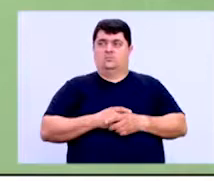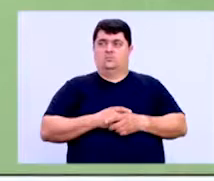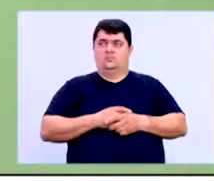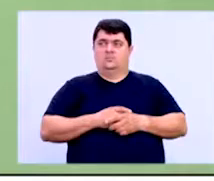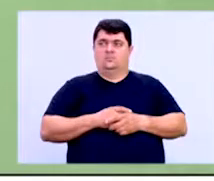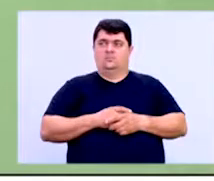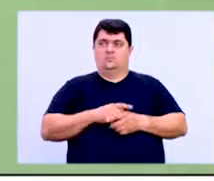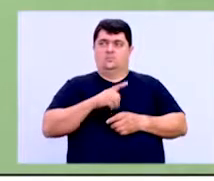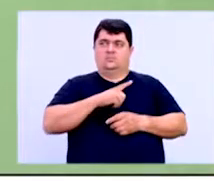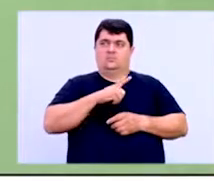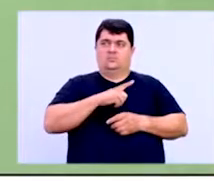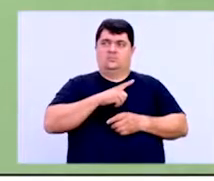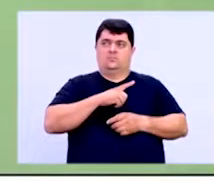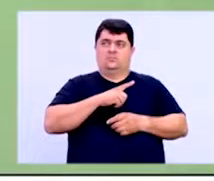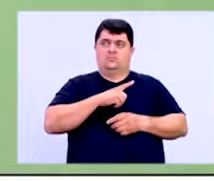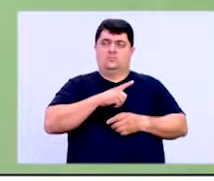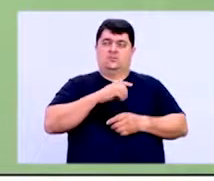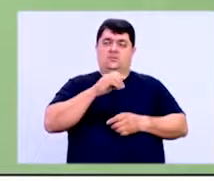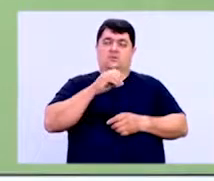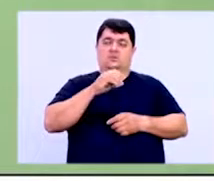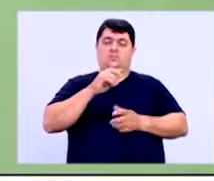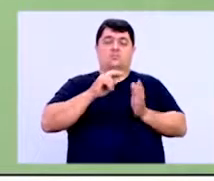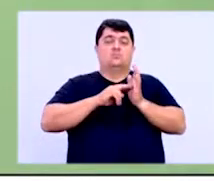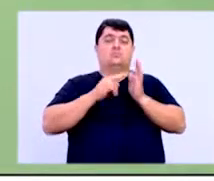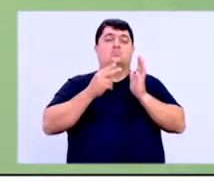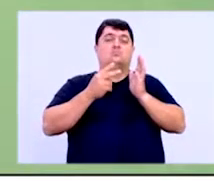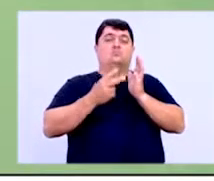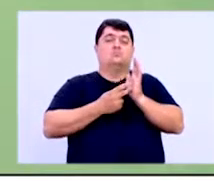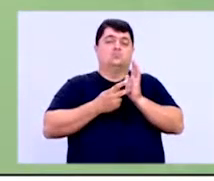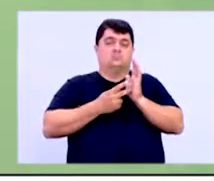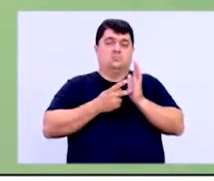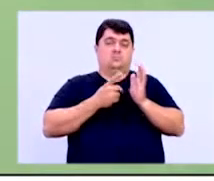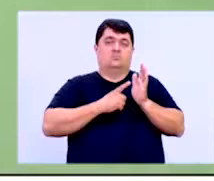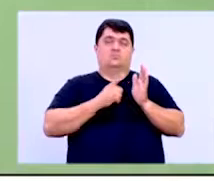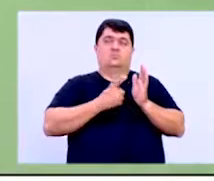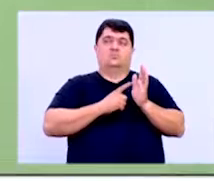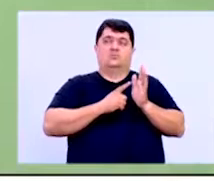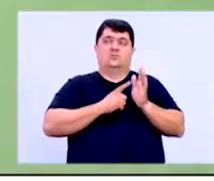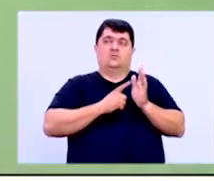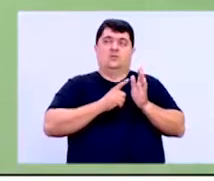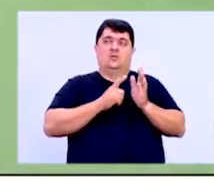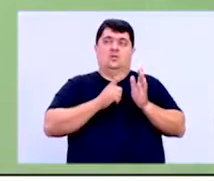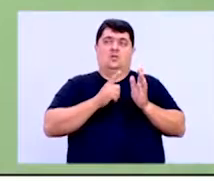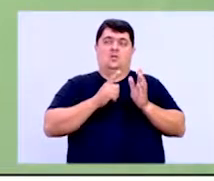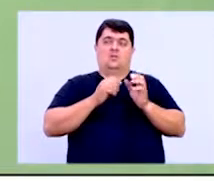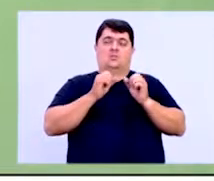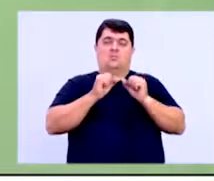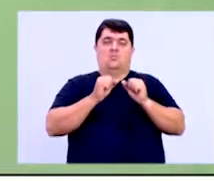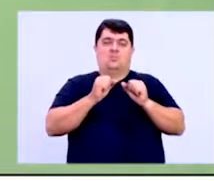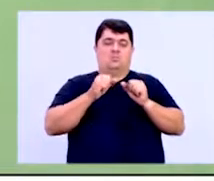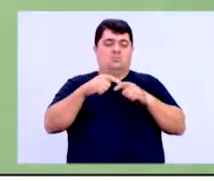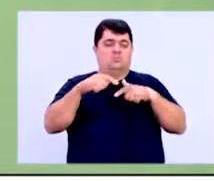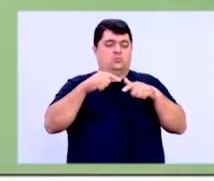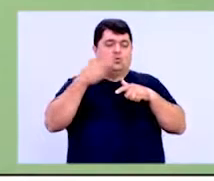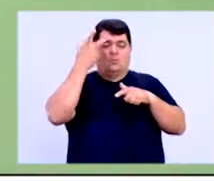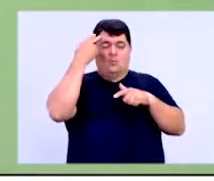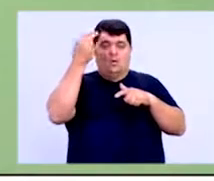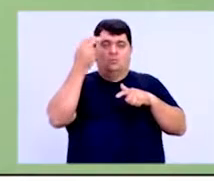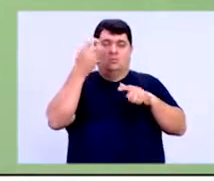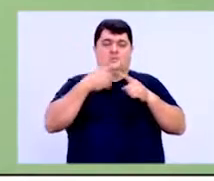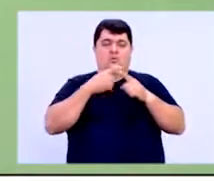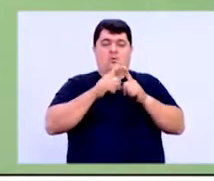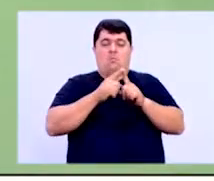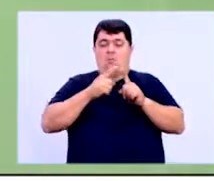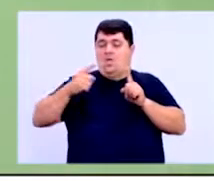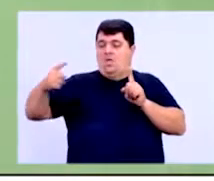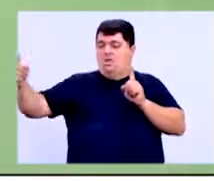Então está aqui. Significa que ele vai ter esse espaço aqui para poder trabalhar. O que